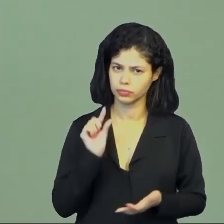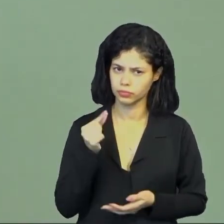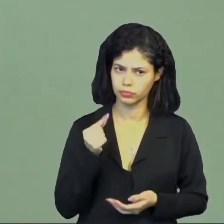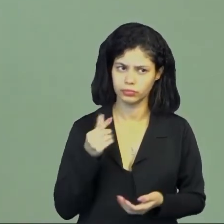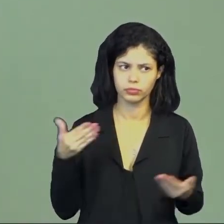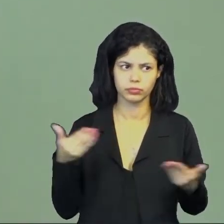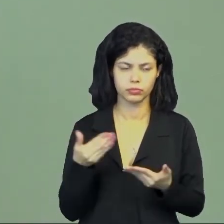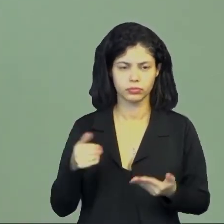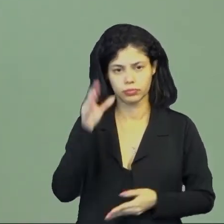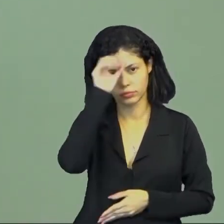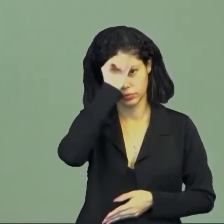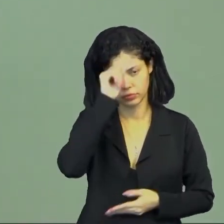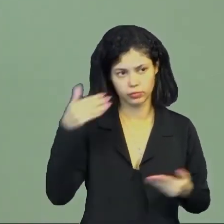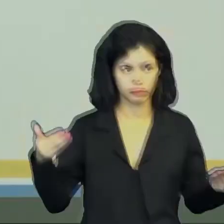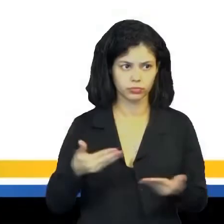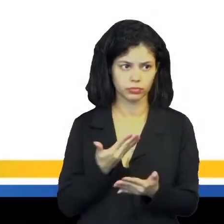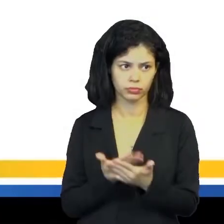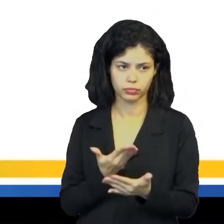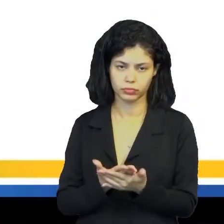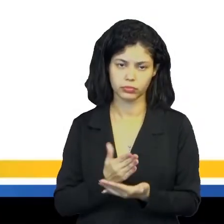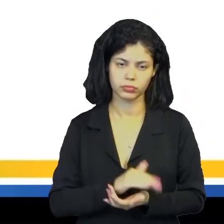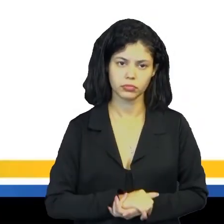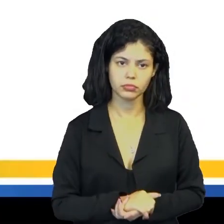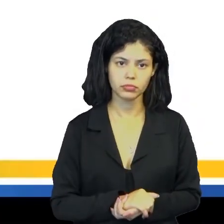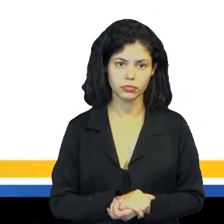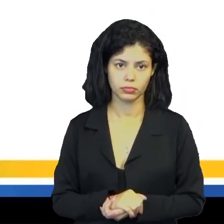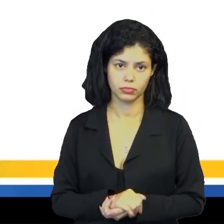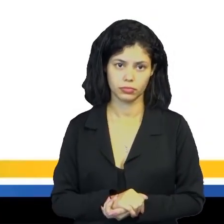o que nós aprendemos na aula de hoje. Vamos lá?